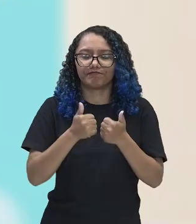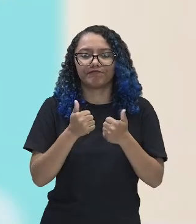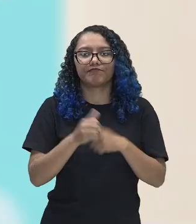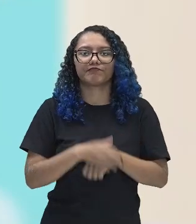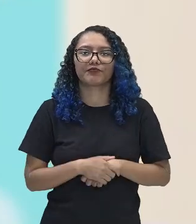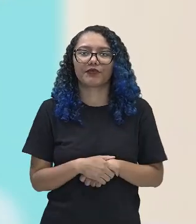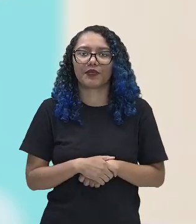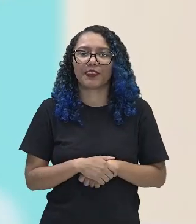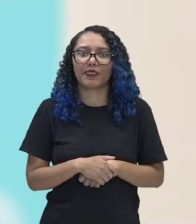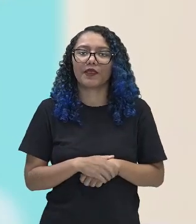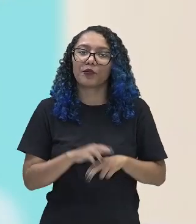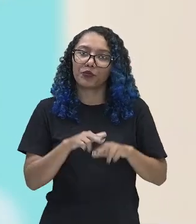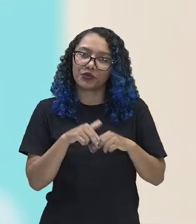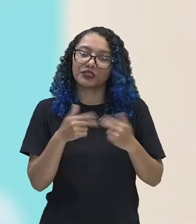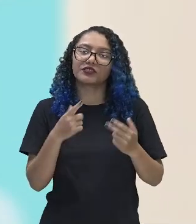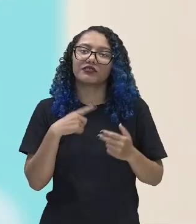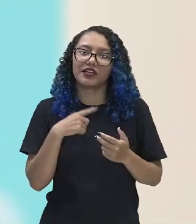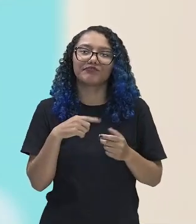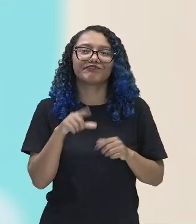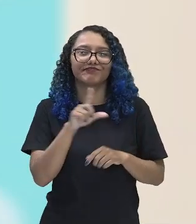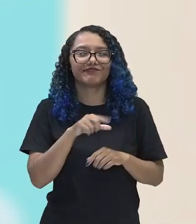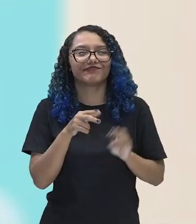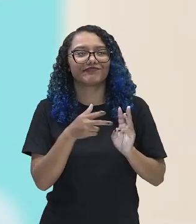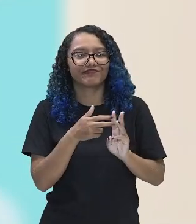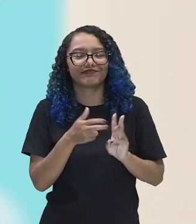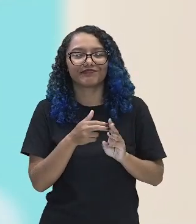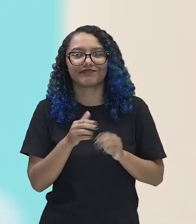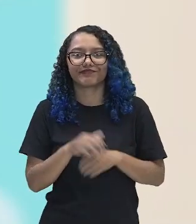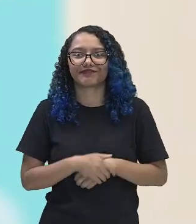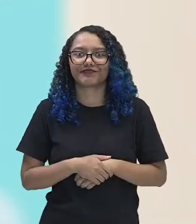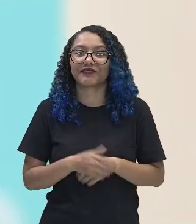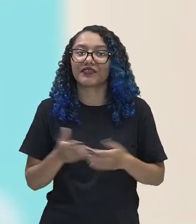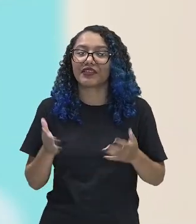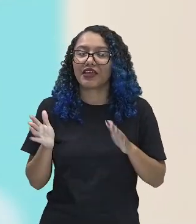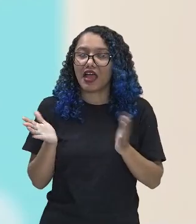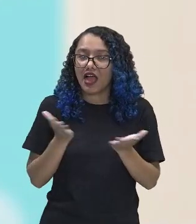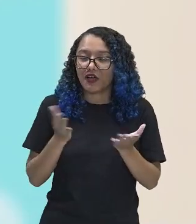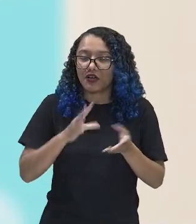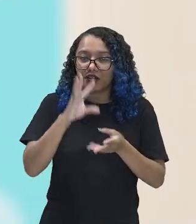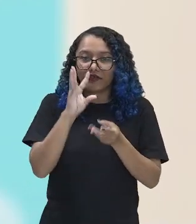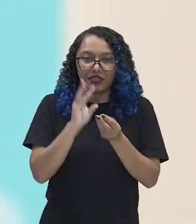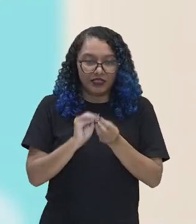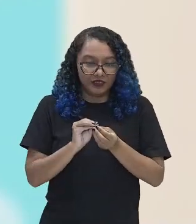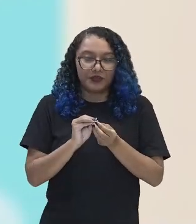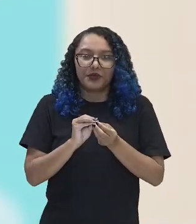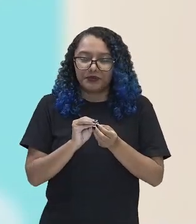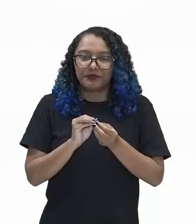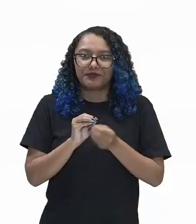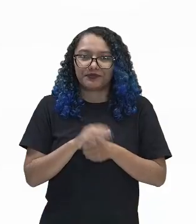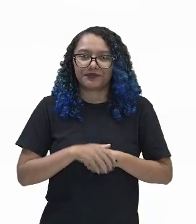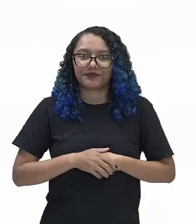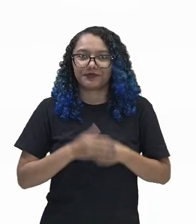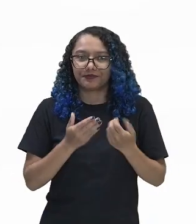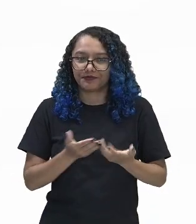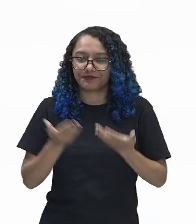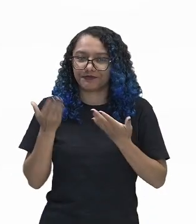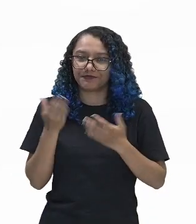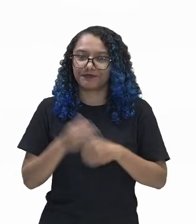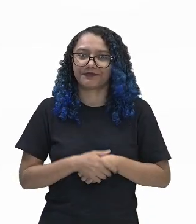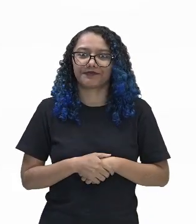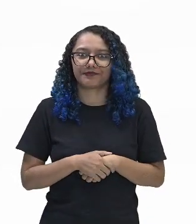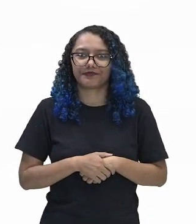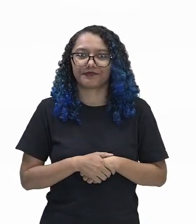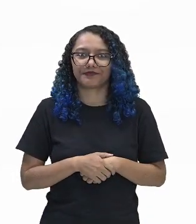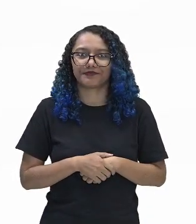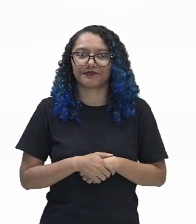nossa literatura aí indígena. Vamos só fazer agora uma síntese a respeito do que nós vimos. Acompanhe aí comigo. Então,